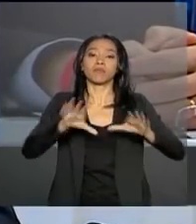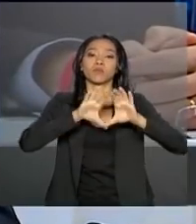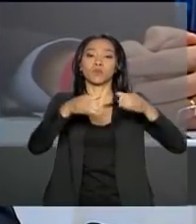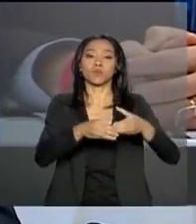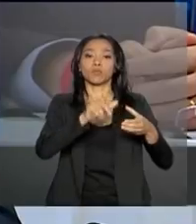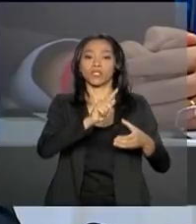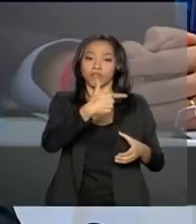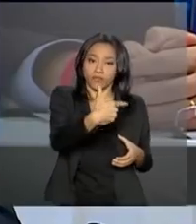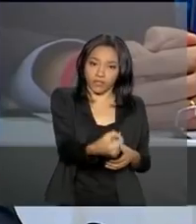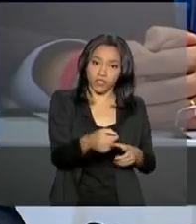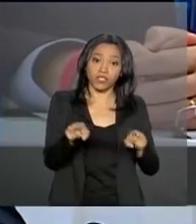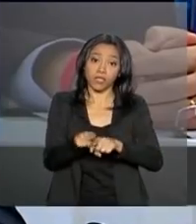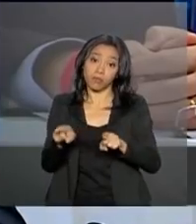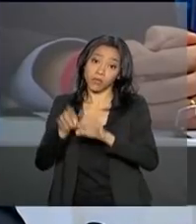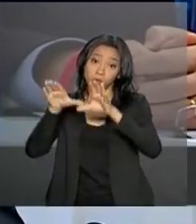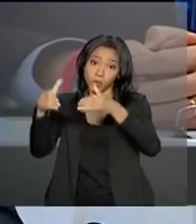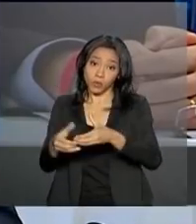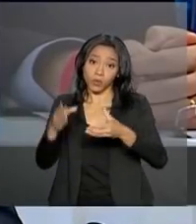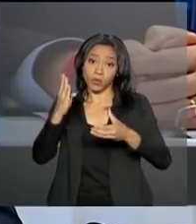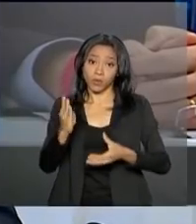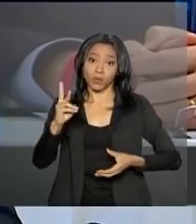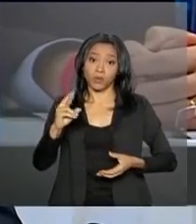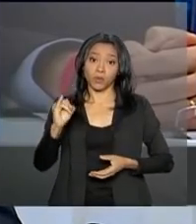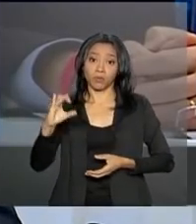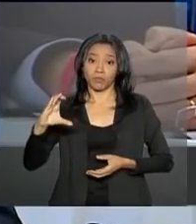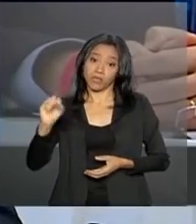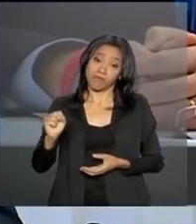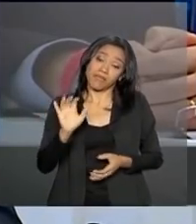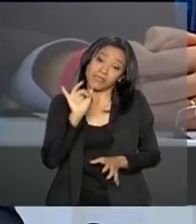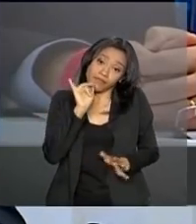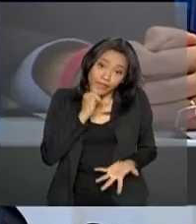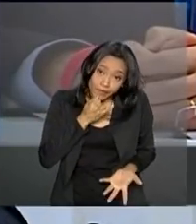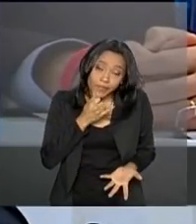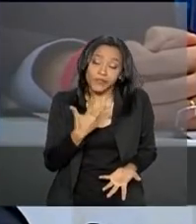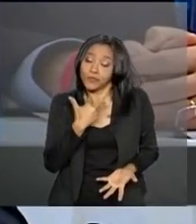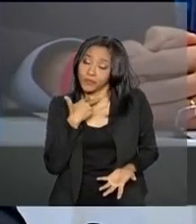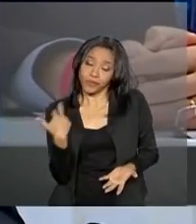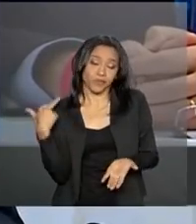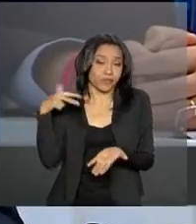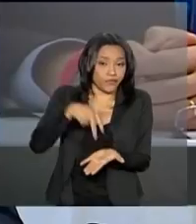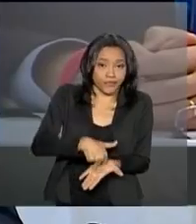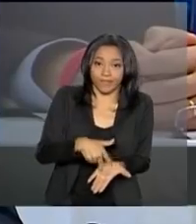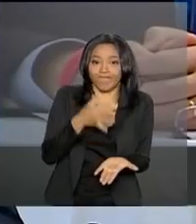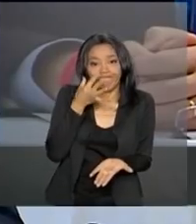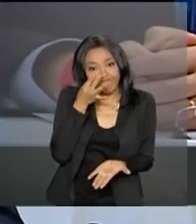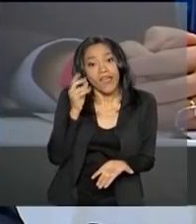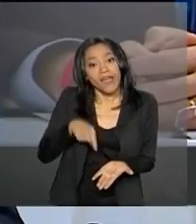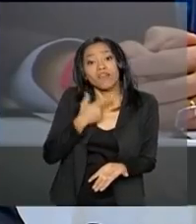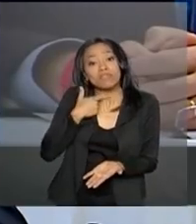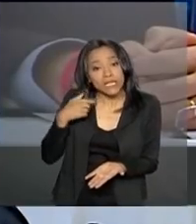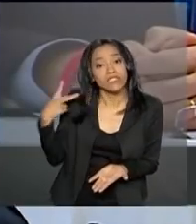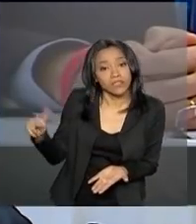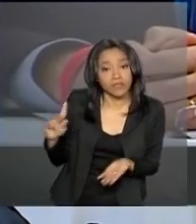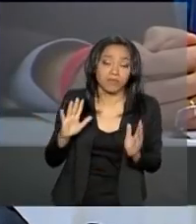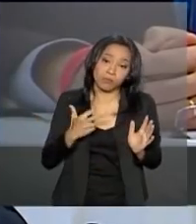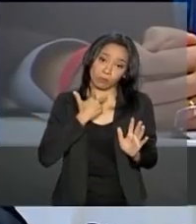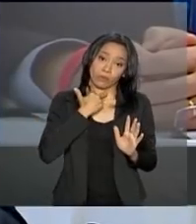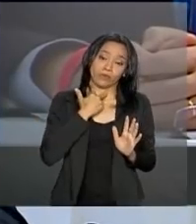este encontro do brics mas infelizmente ele não pode estar conosco hoje como aliás era o seu desejo e